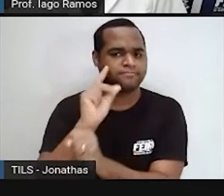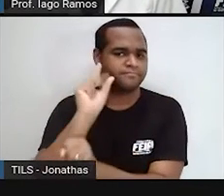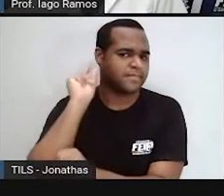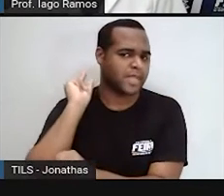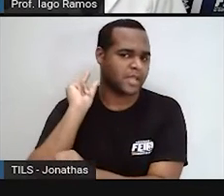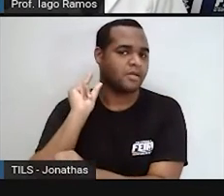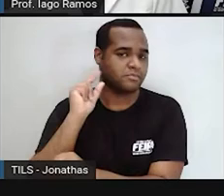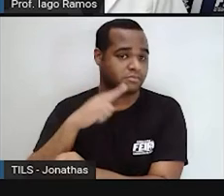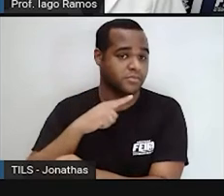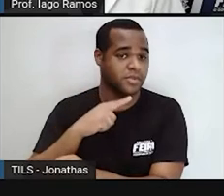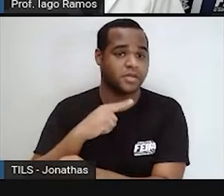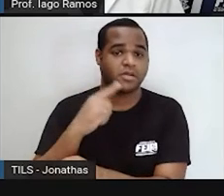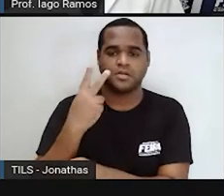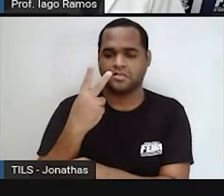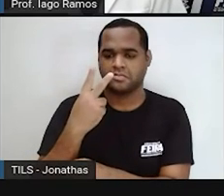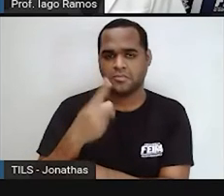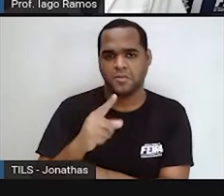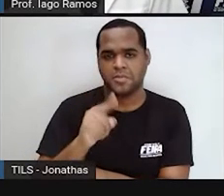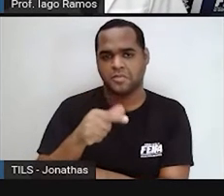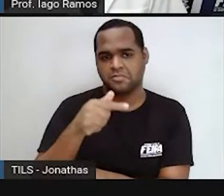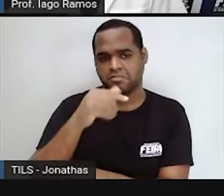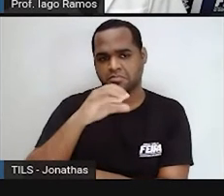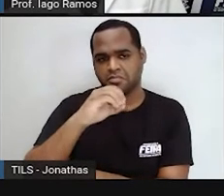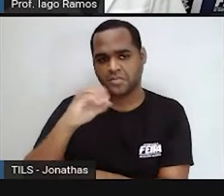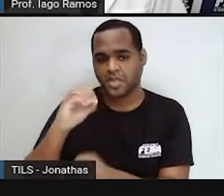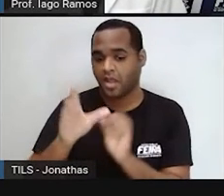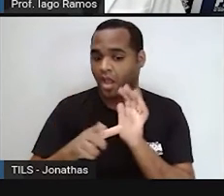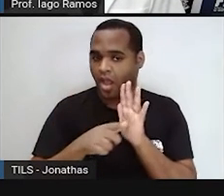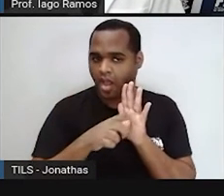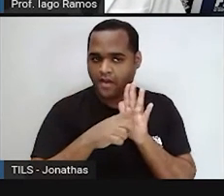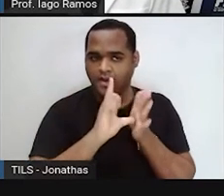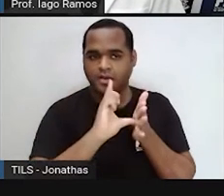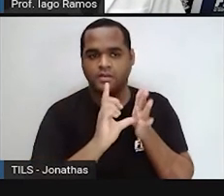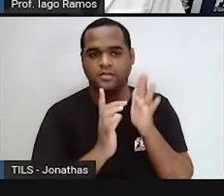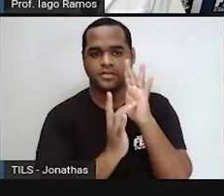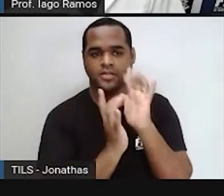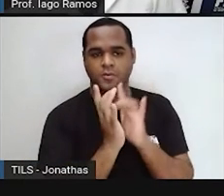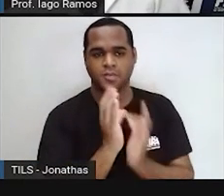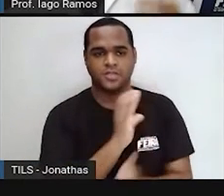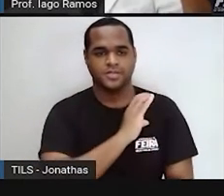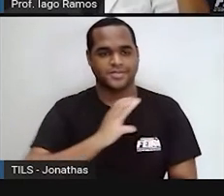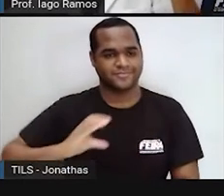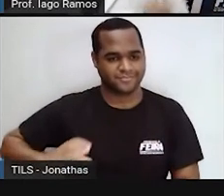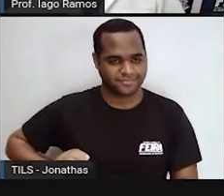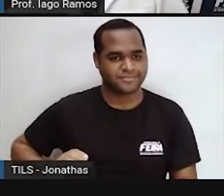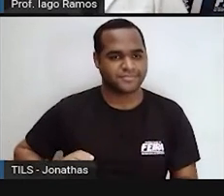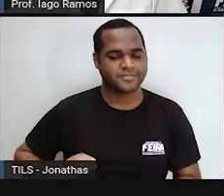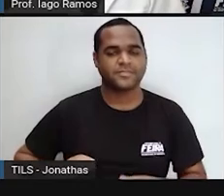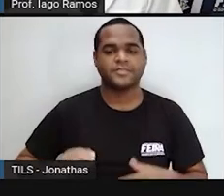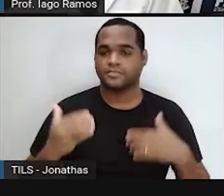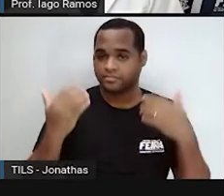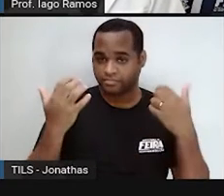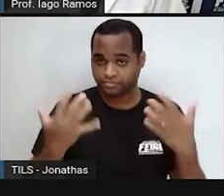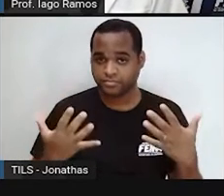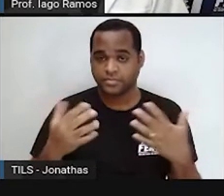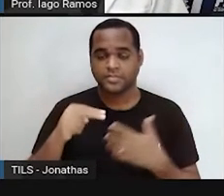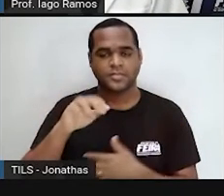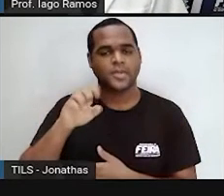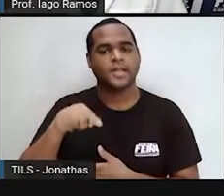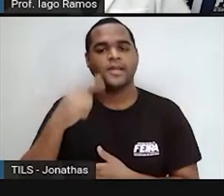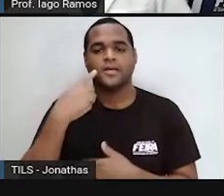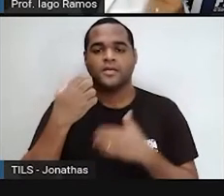muito tempo atrás né se calcula aí em torno de dois mil e setecentos antes de Cristo né